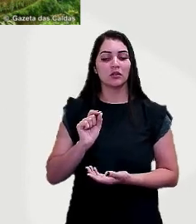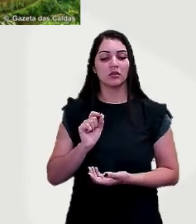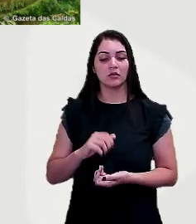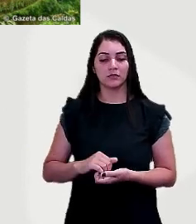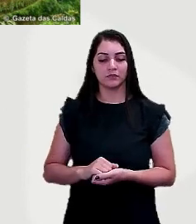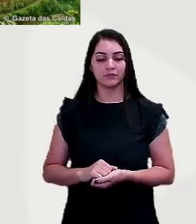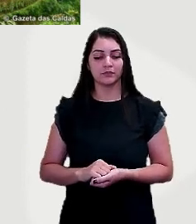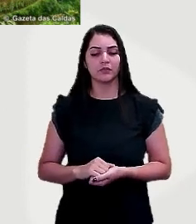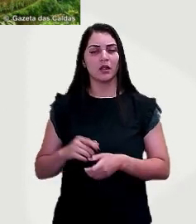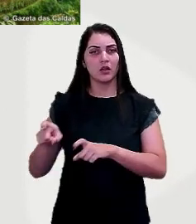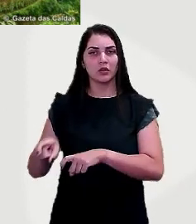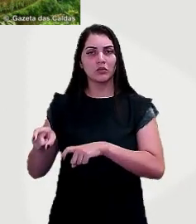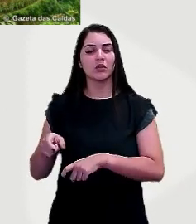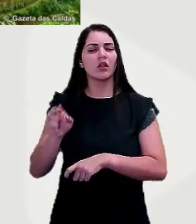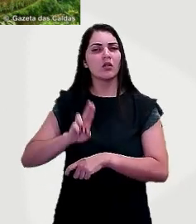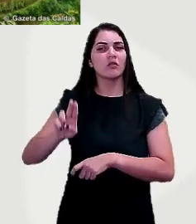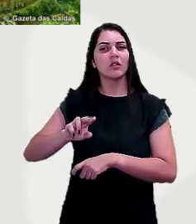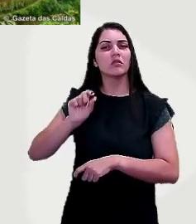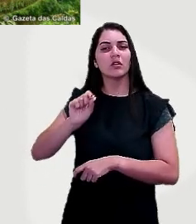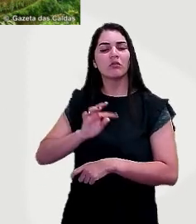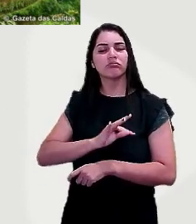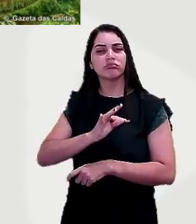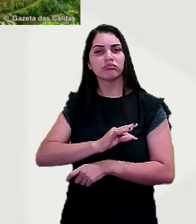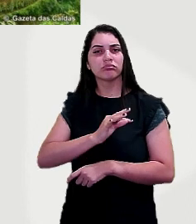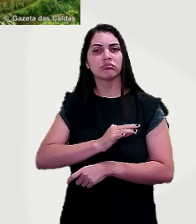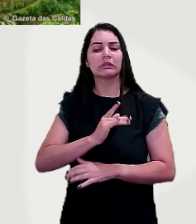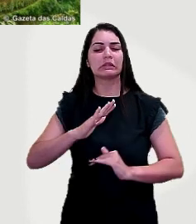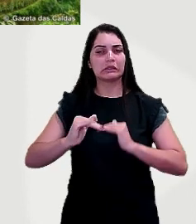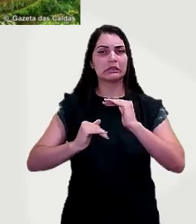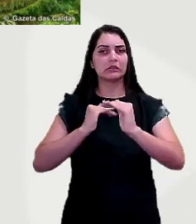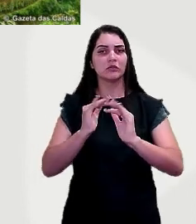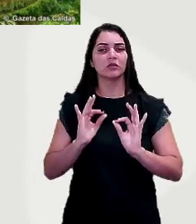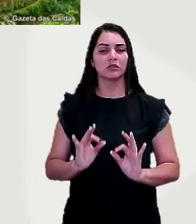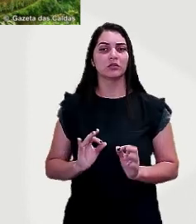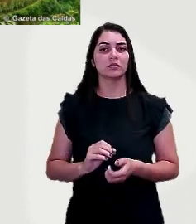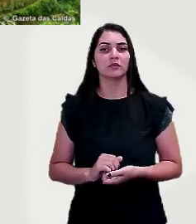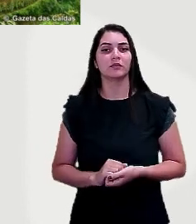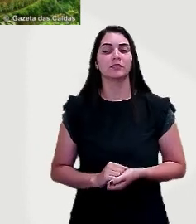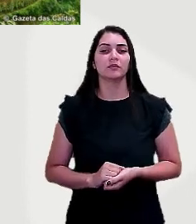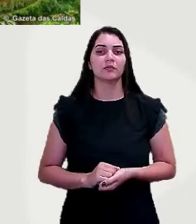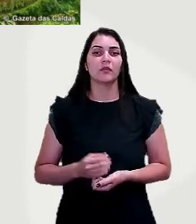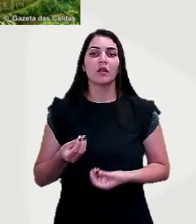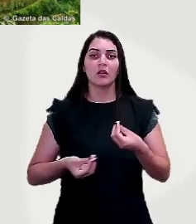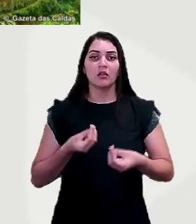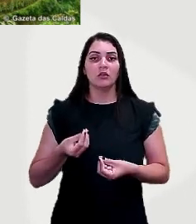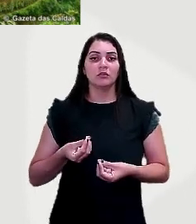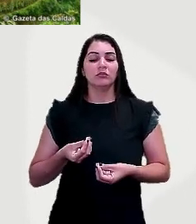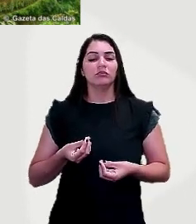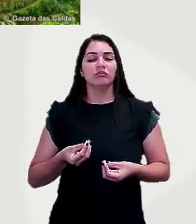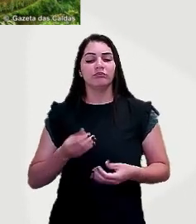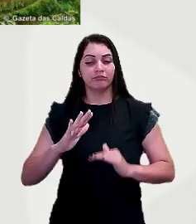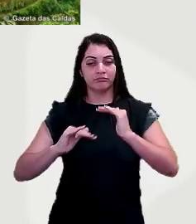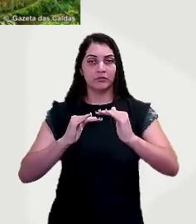que é uma agricultura, né, que não vai usar tanta técnica assim desenvolvida, né, tanto desenvolvimento tecnológico, mas